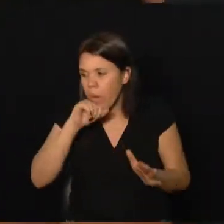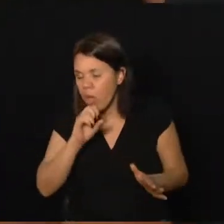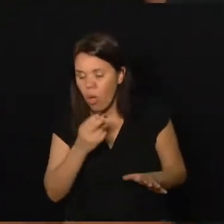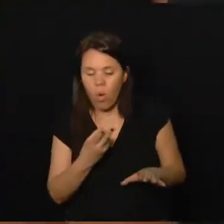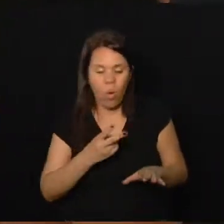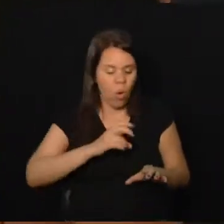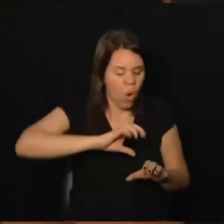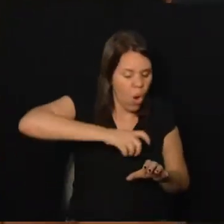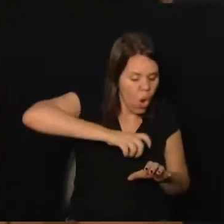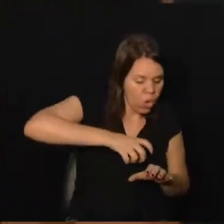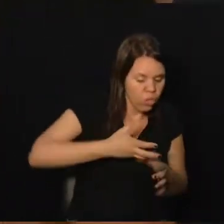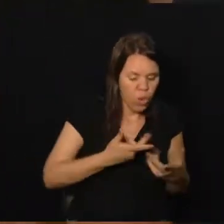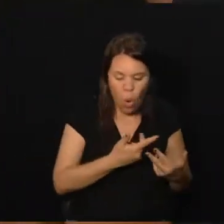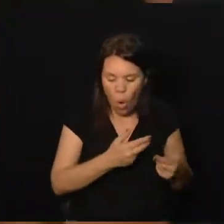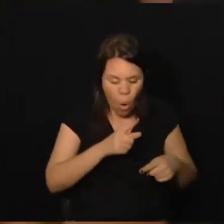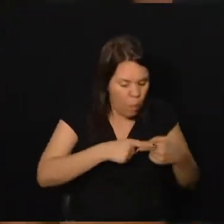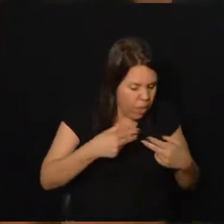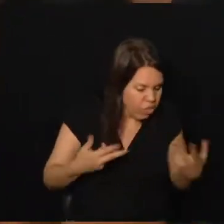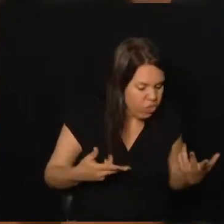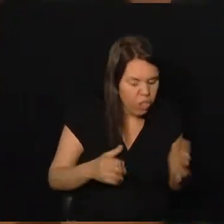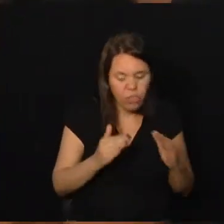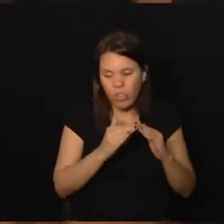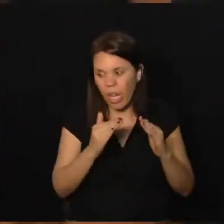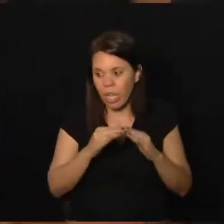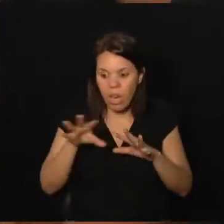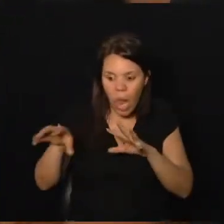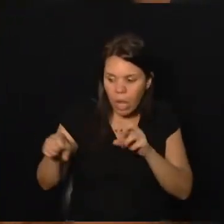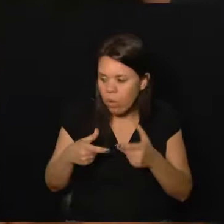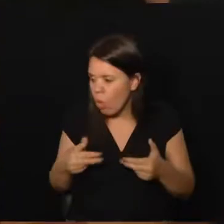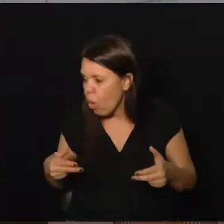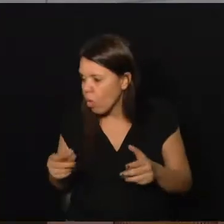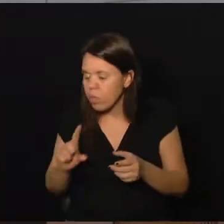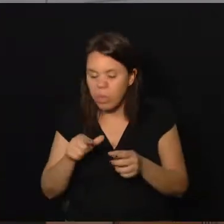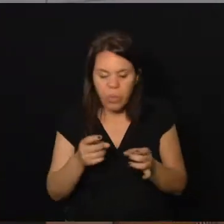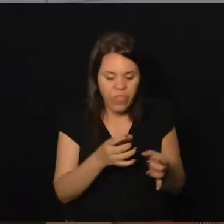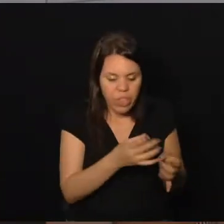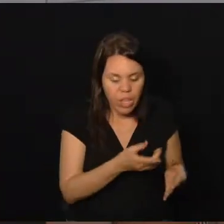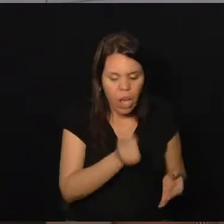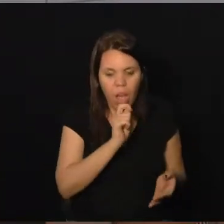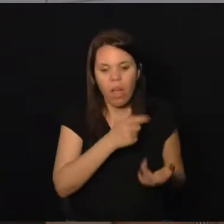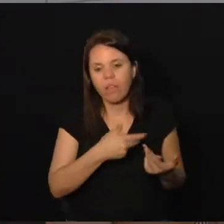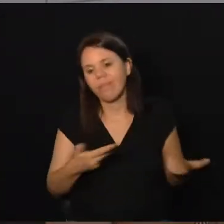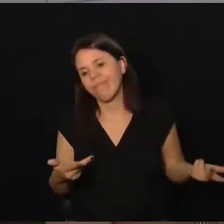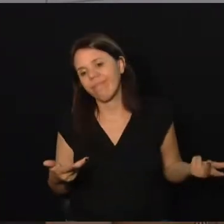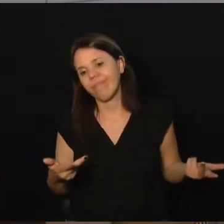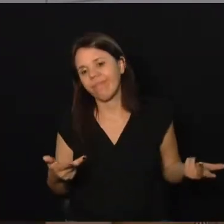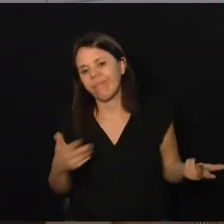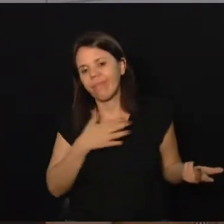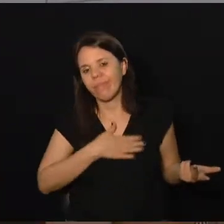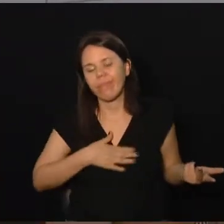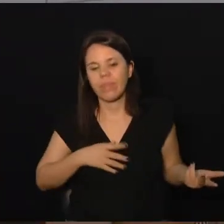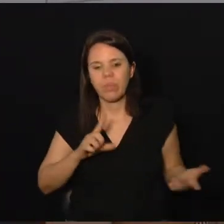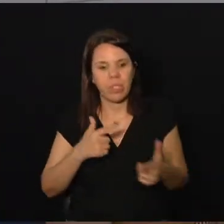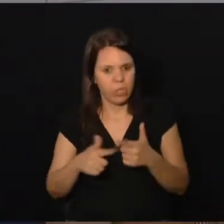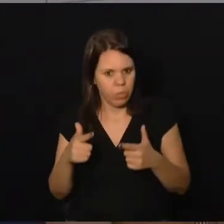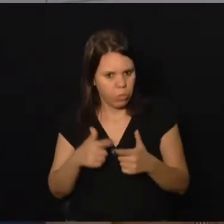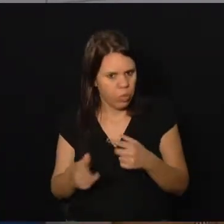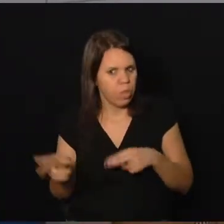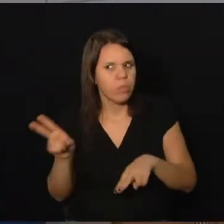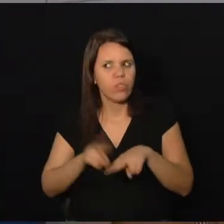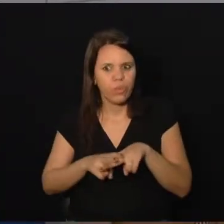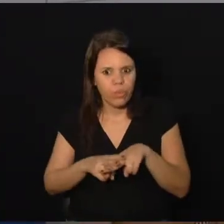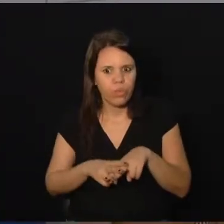casa. Mas ele vai arrumar um jeito. E, às vezes, esse jeito acontece de ter problemas com a justiça,